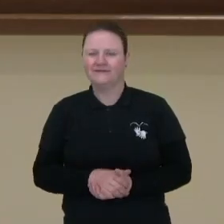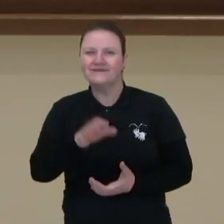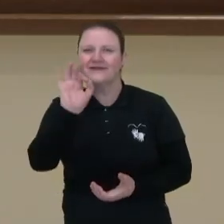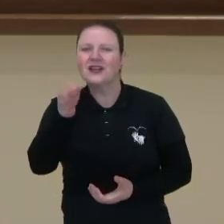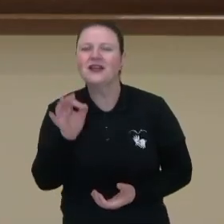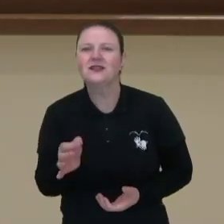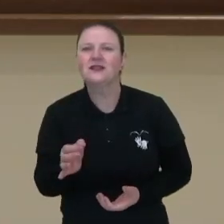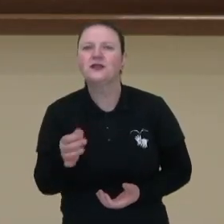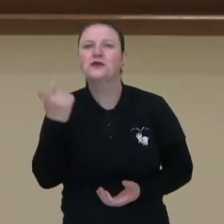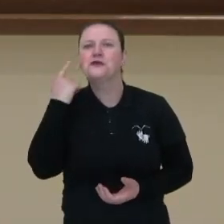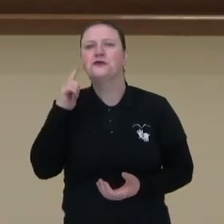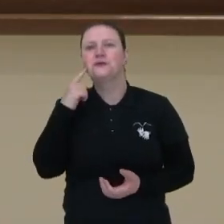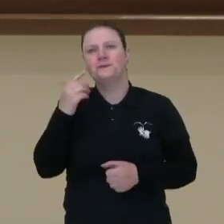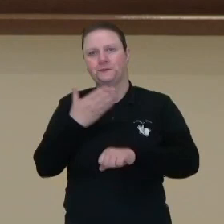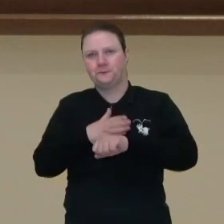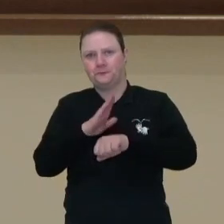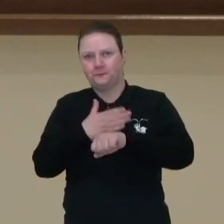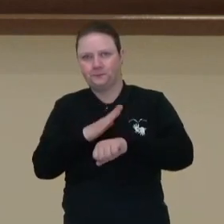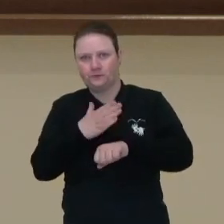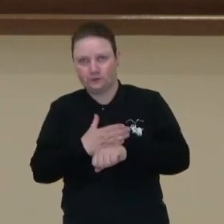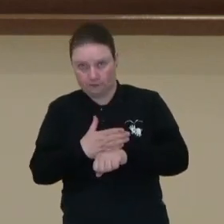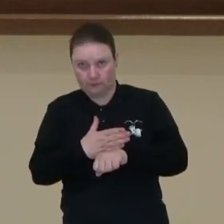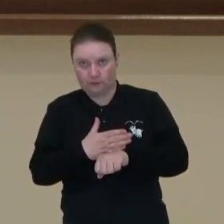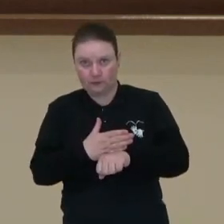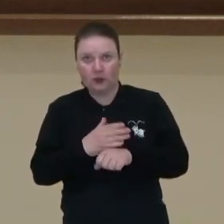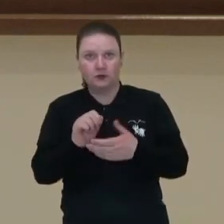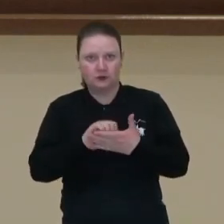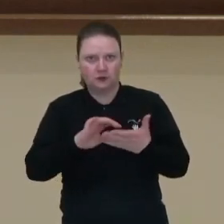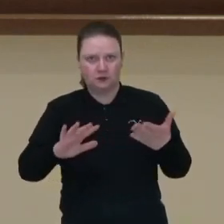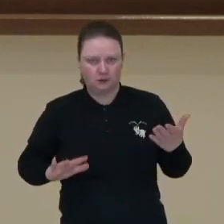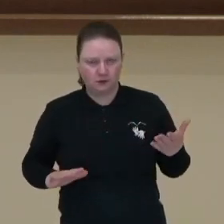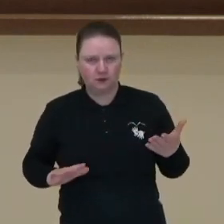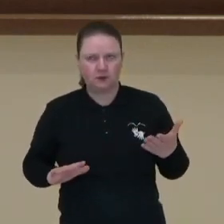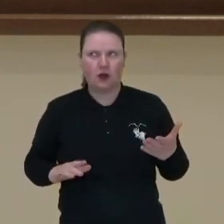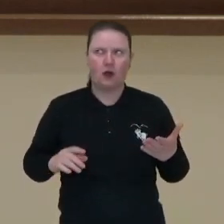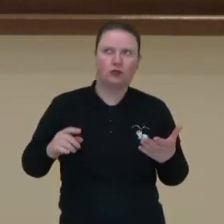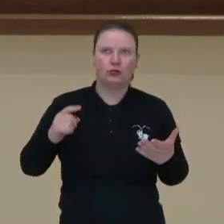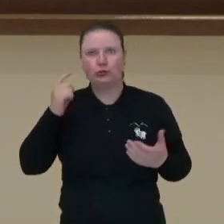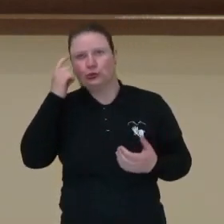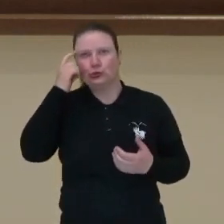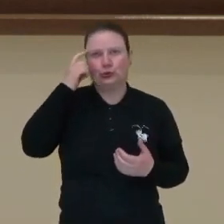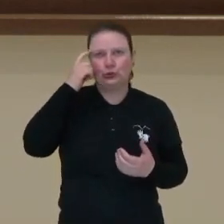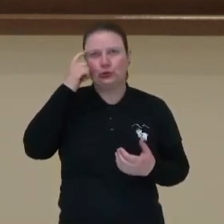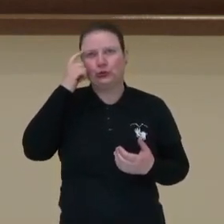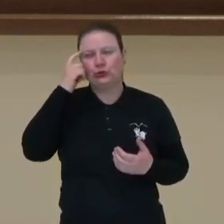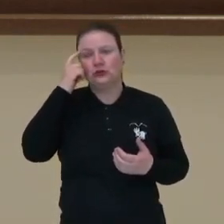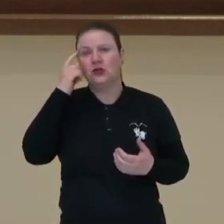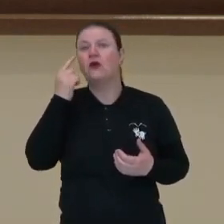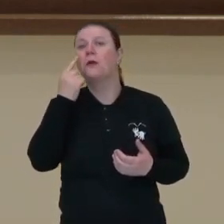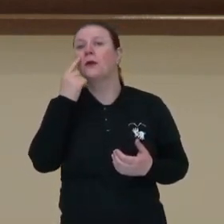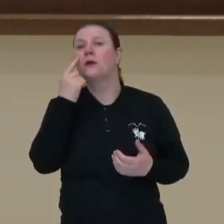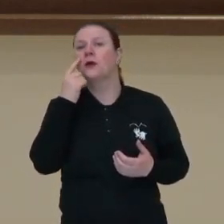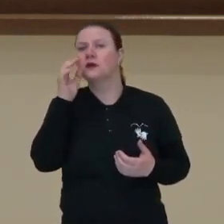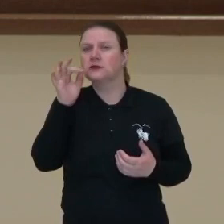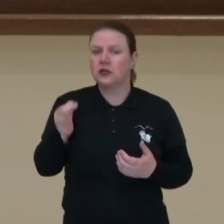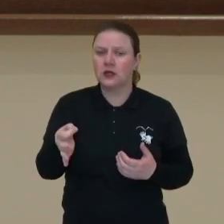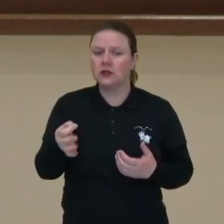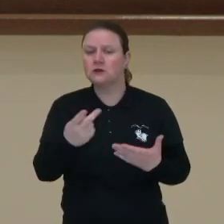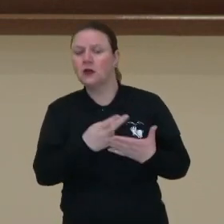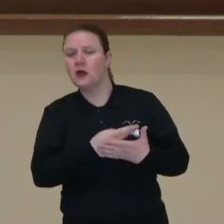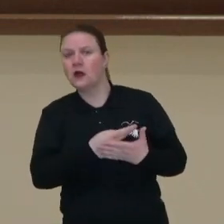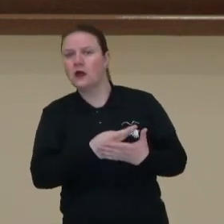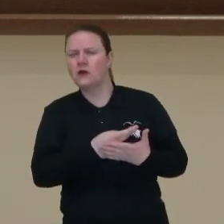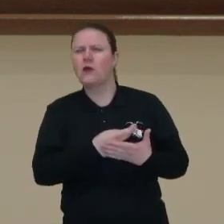Certo, e aí, você conseguiu então fazer o que foi solicitado? Ficou em dúvida? Será que vocês acertaram? Alguns acertaram, outros